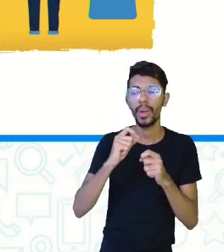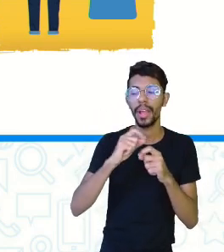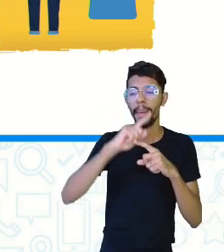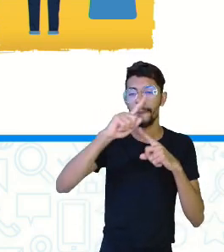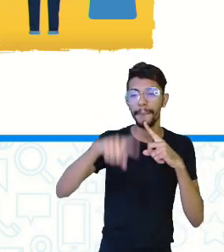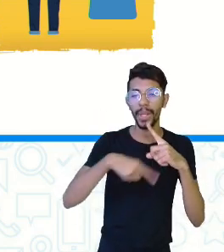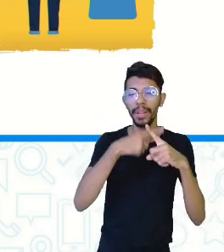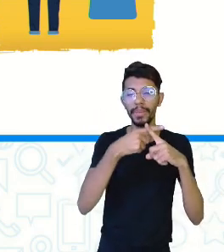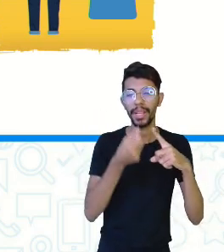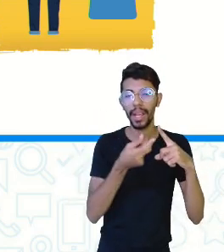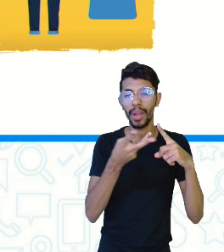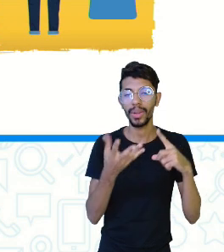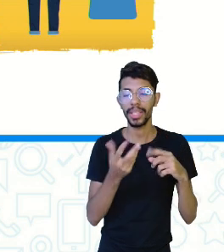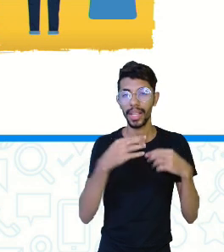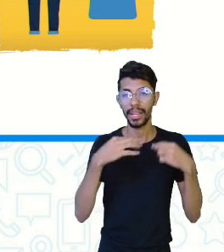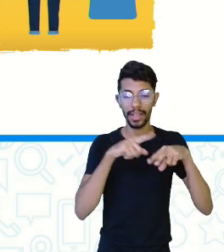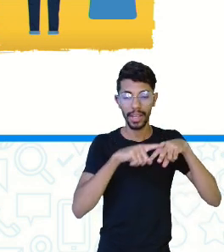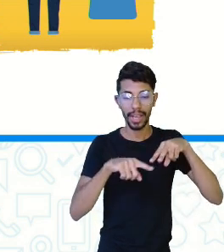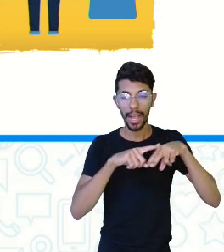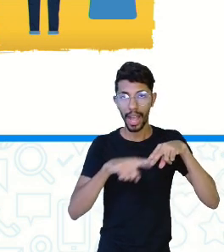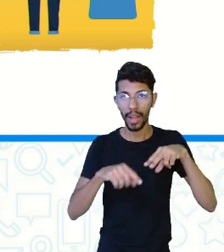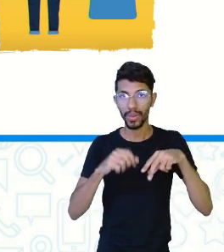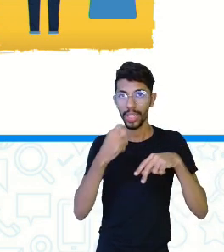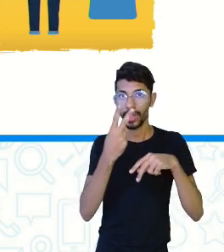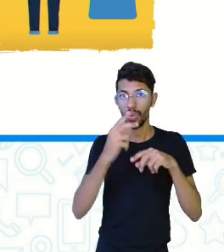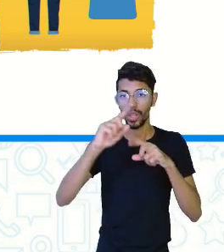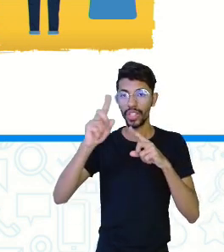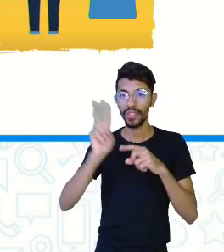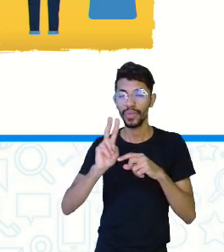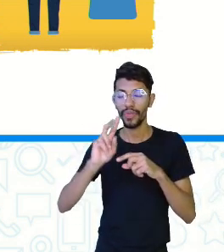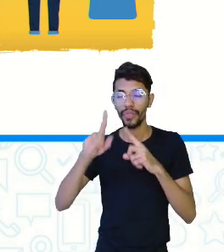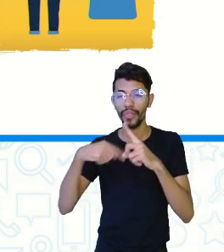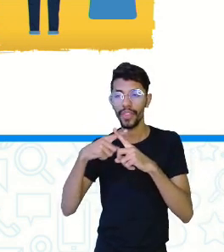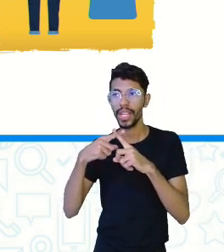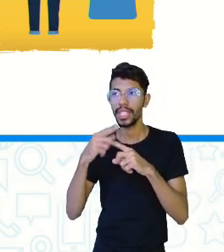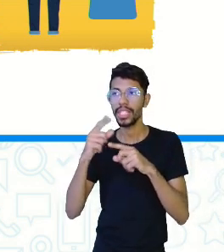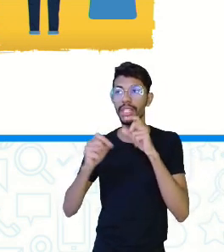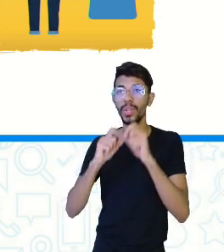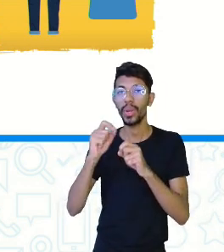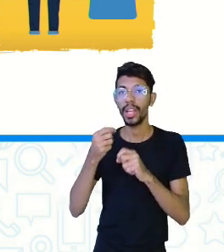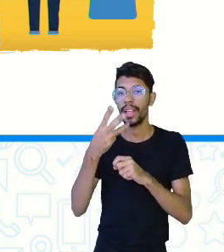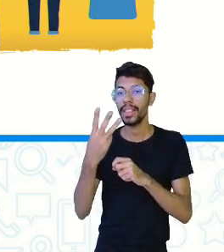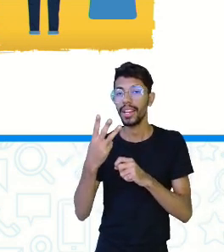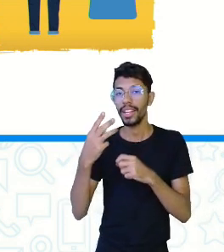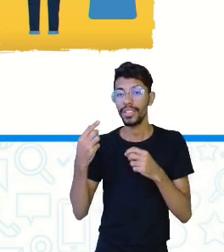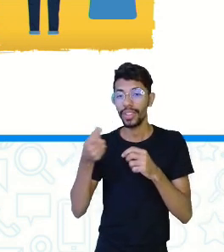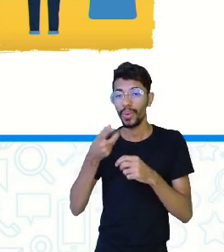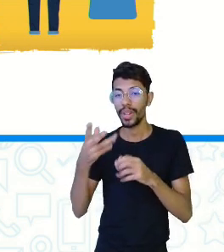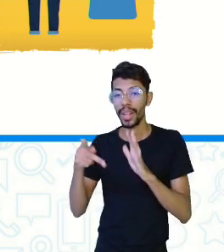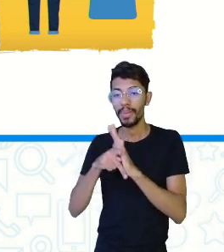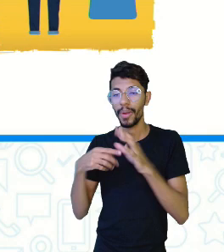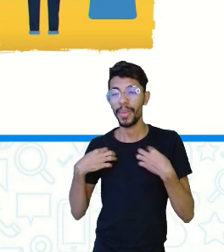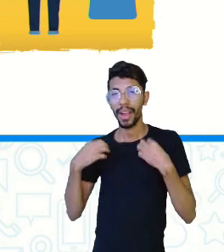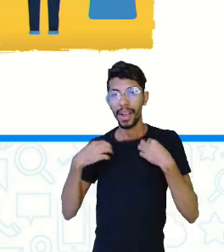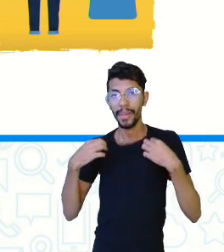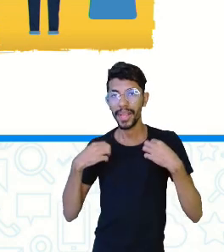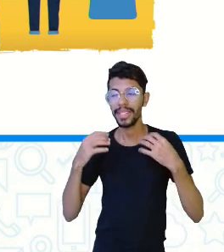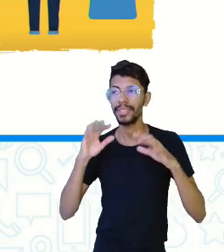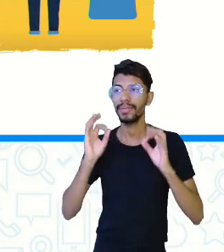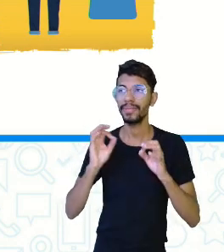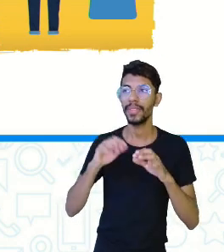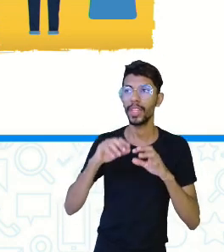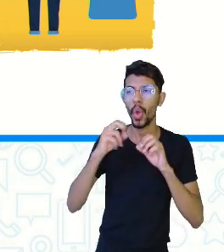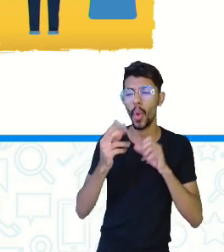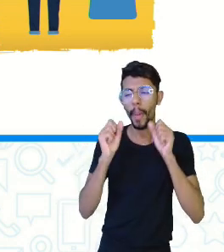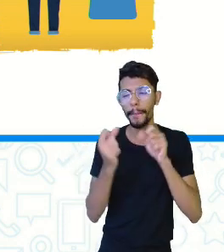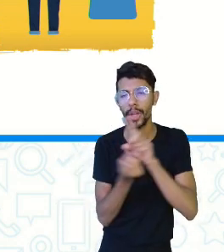2 vezes a quantidade de camisas. 2 vezes 3 é igual a 6. Ou eu posso inverter, eu posso